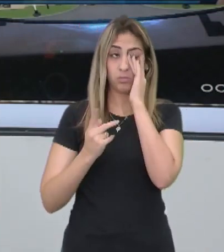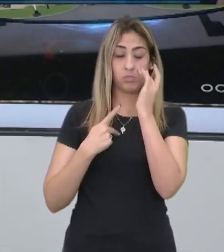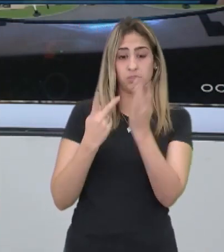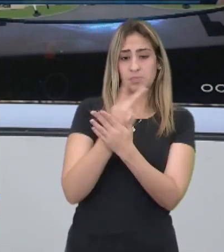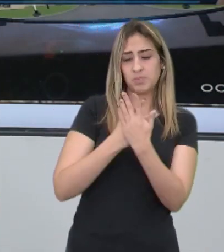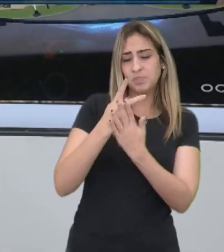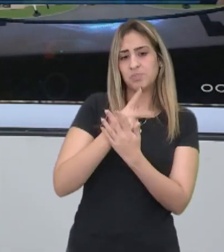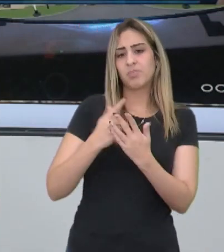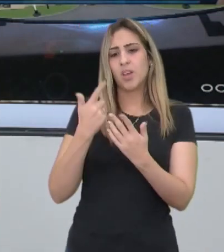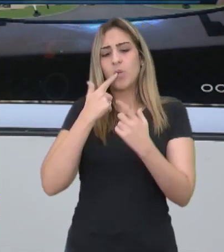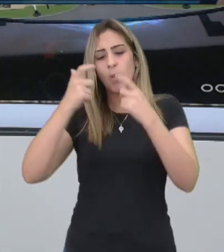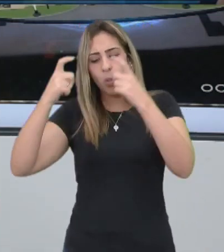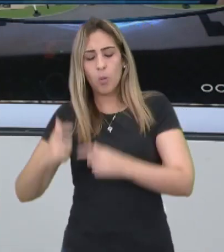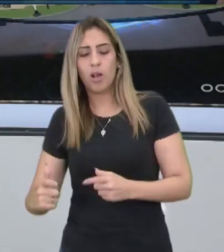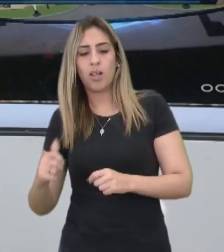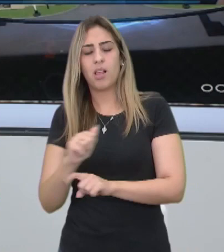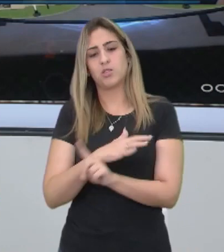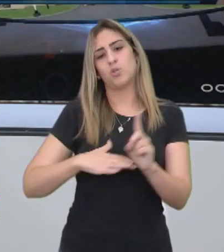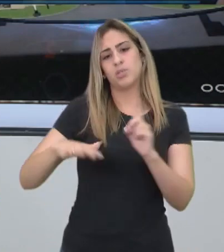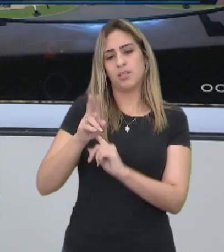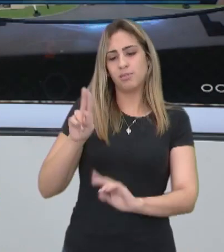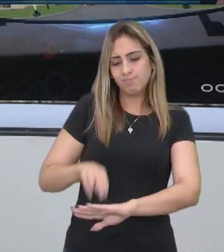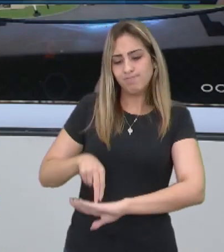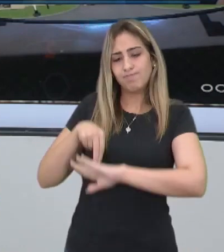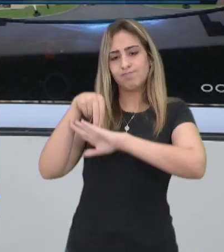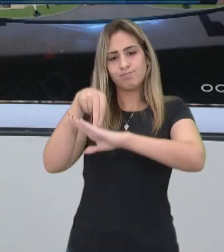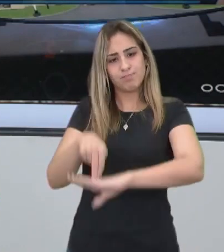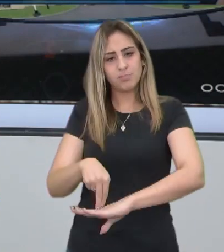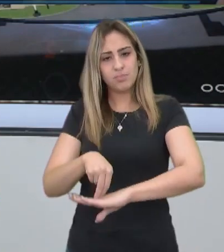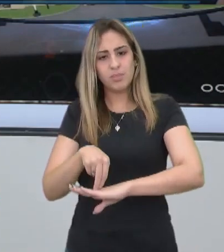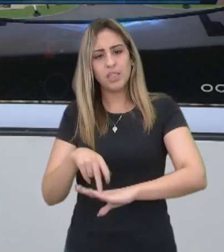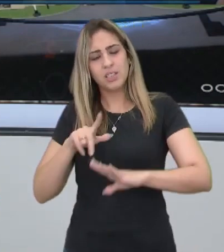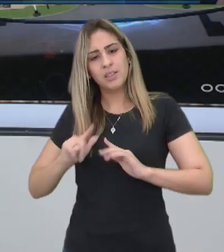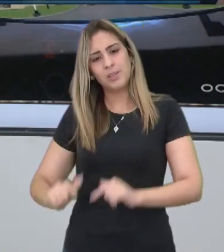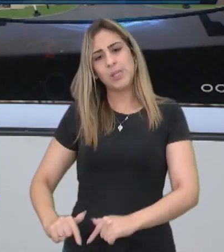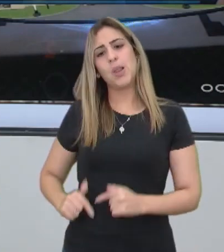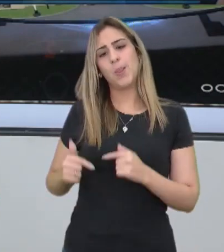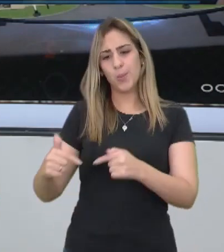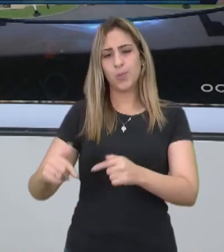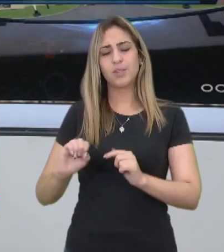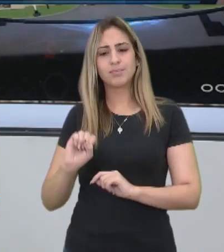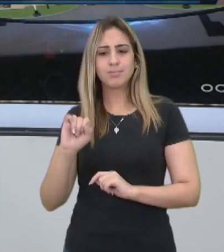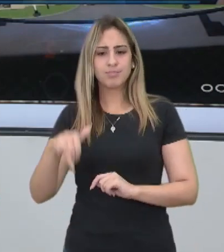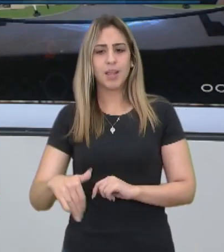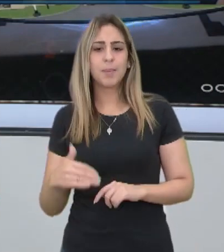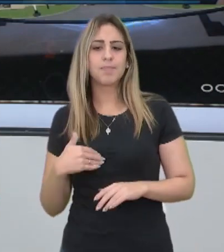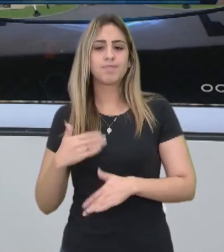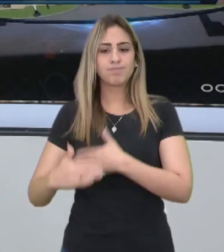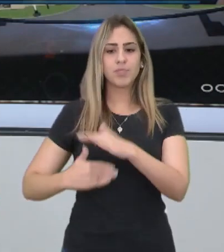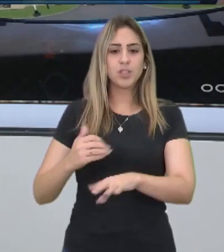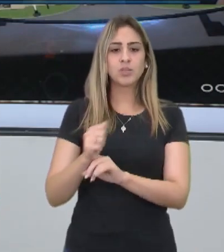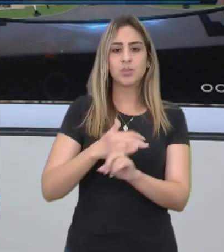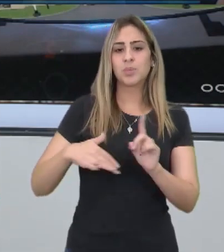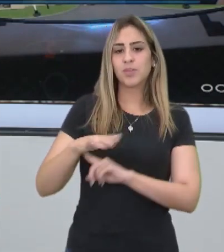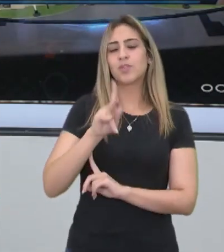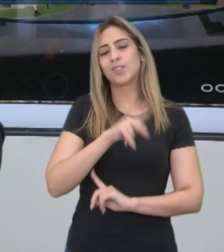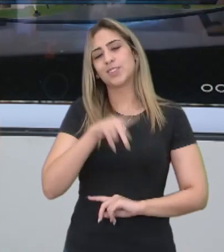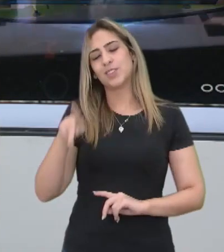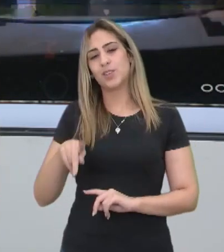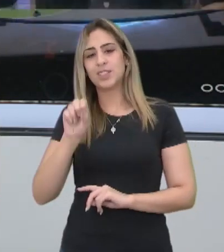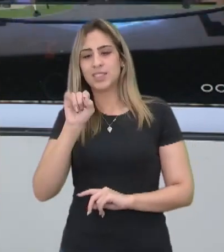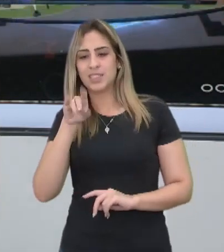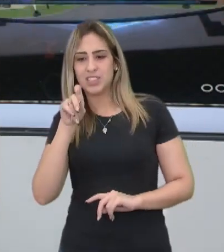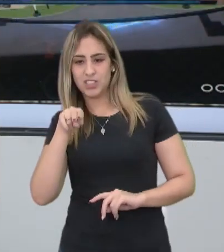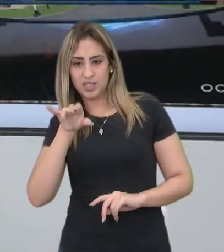buscar o seu lugar, infelizmente de uma parte de lutas, ok? Papel social, professor Sidney.